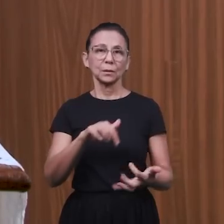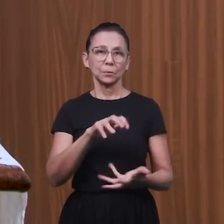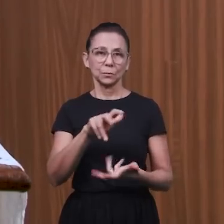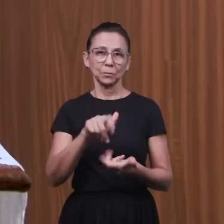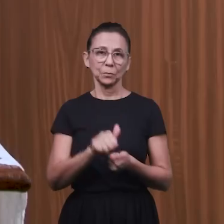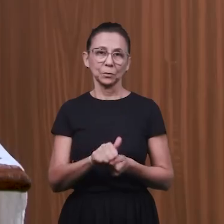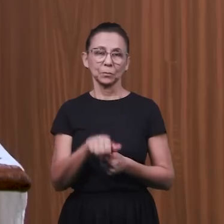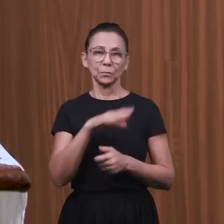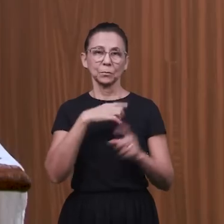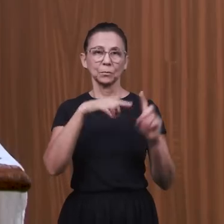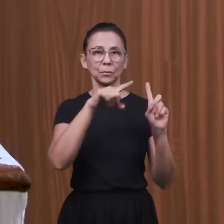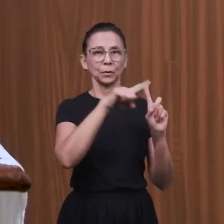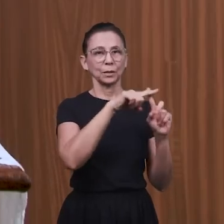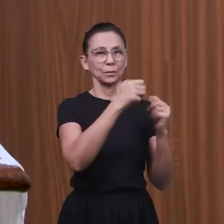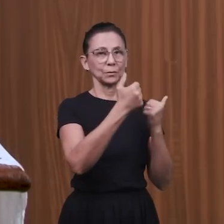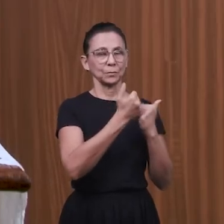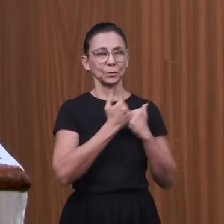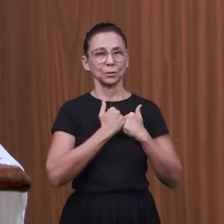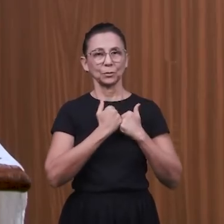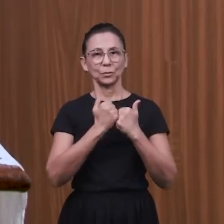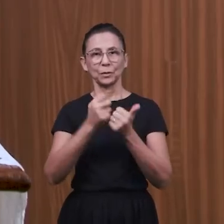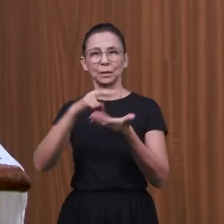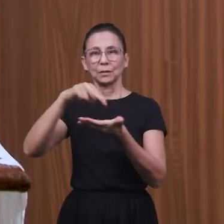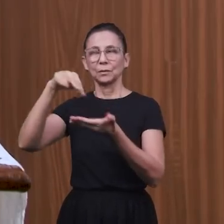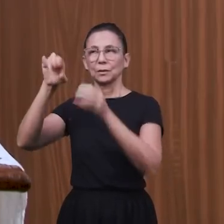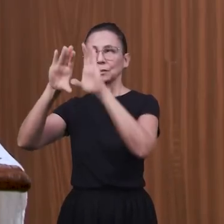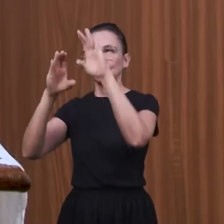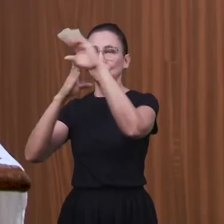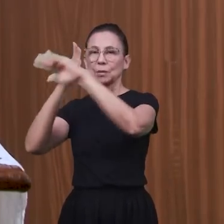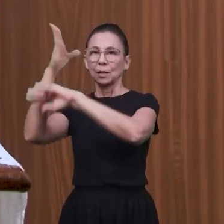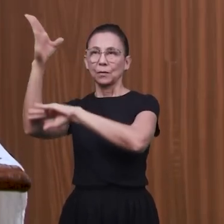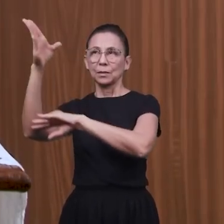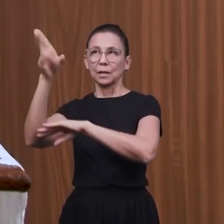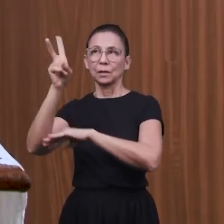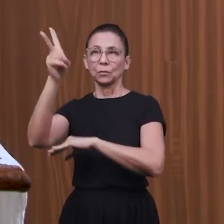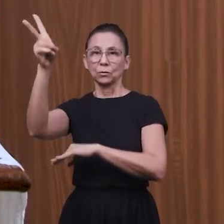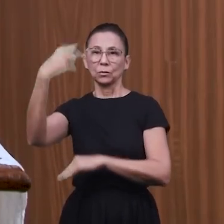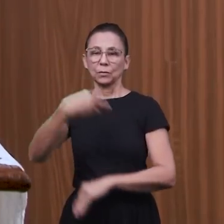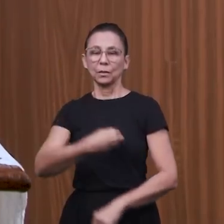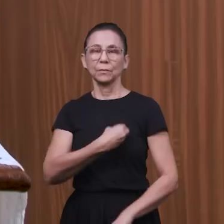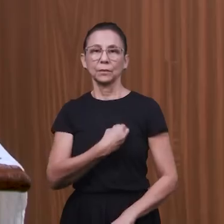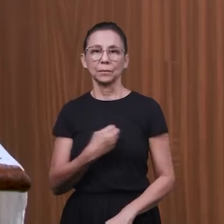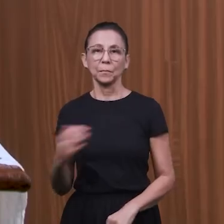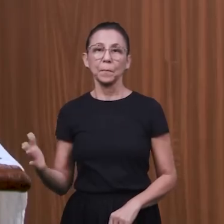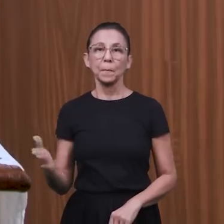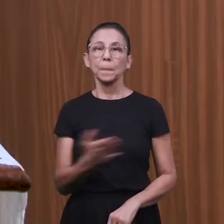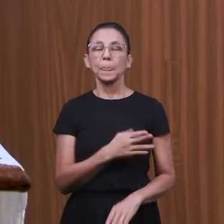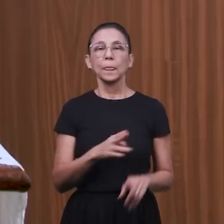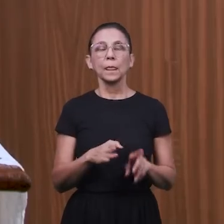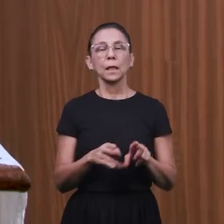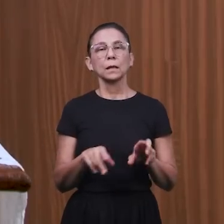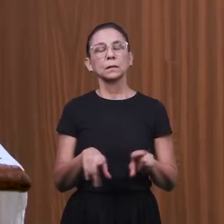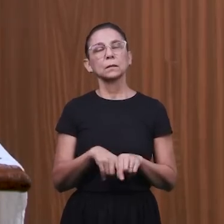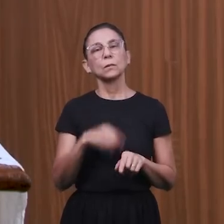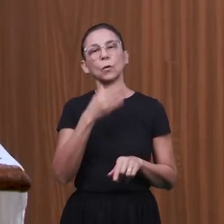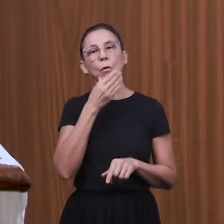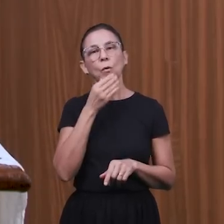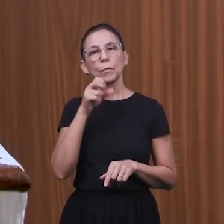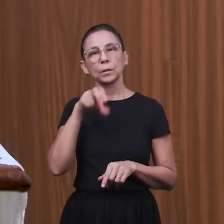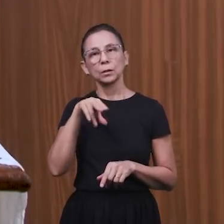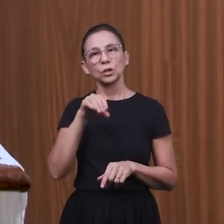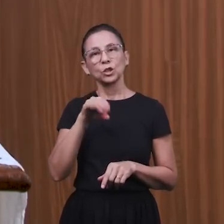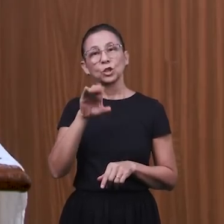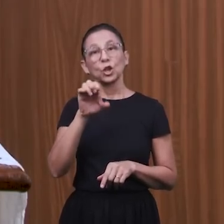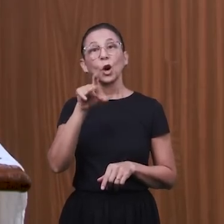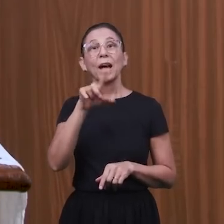ele, diferente de Enoque, voltará para buscar a sua igreja. Noé estava construindo uma arca e